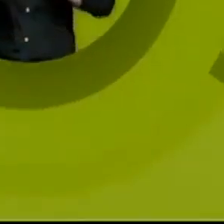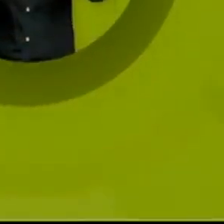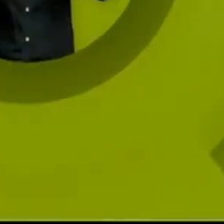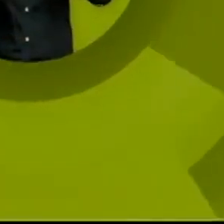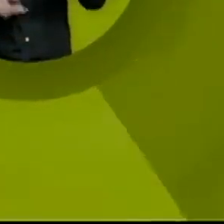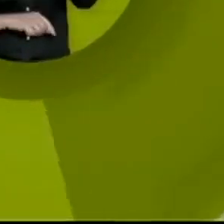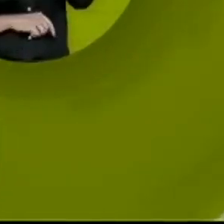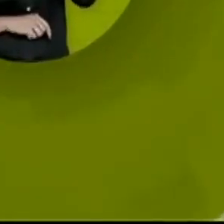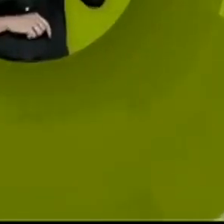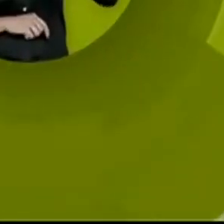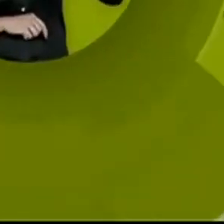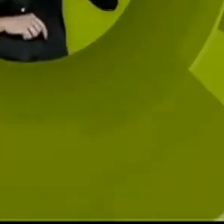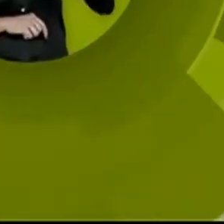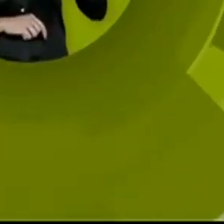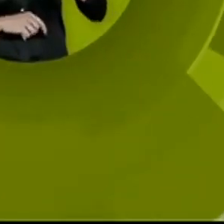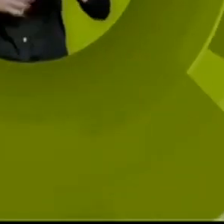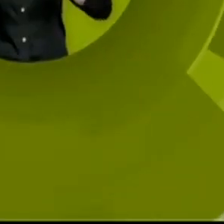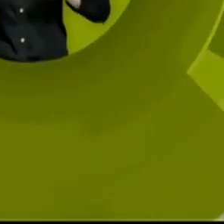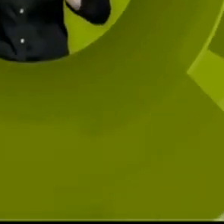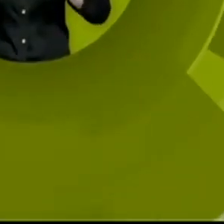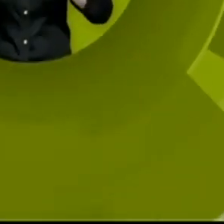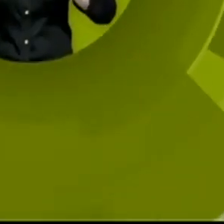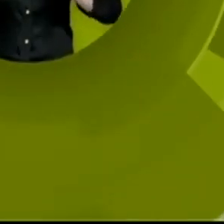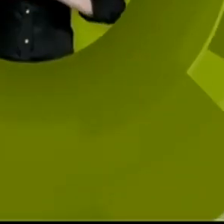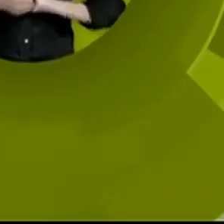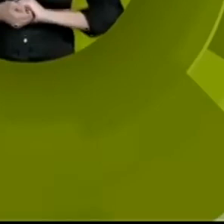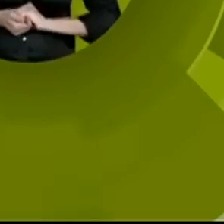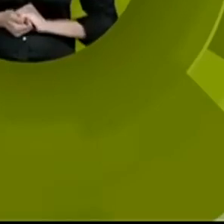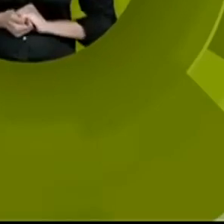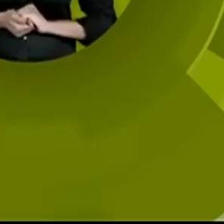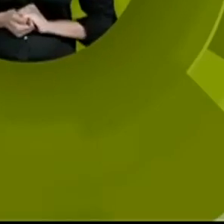O programa a seguir é livre para todos os públicos.